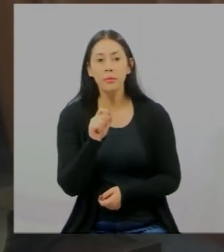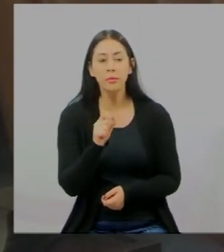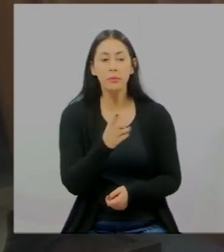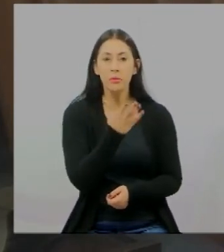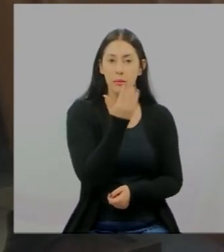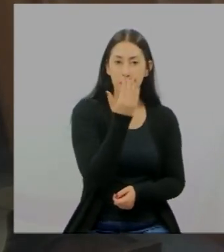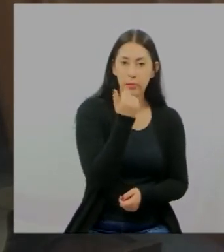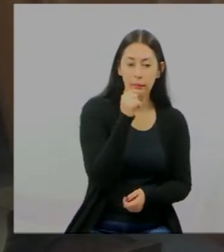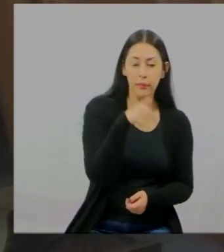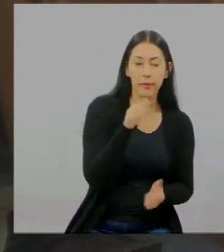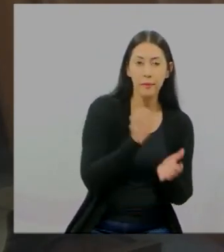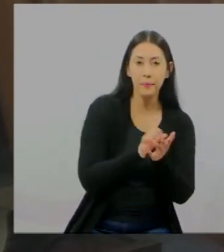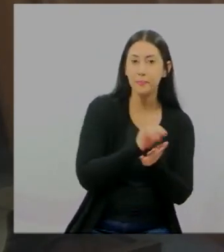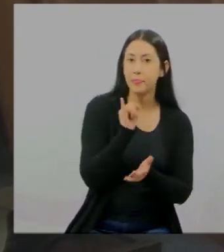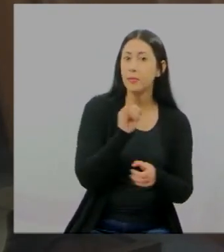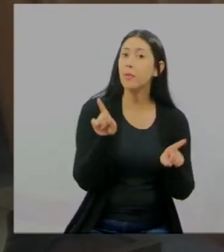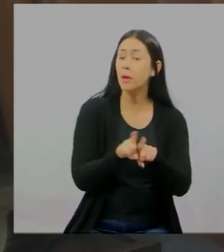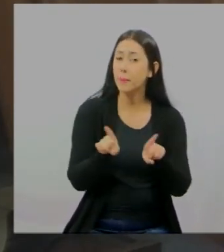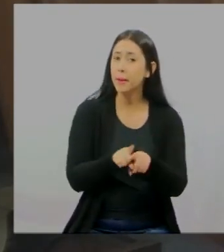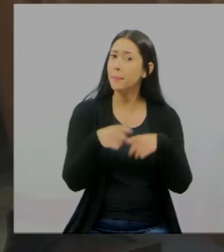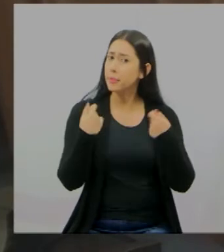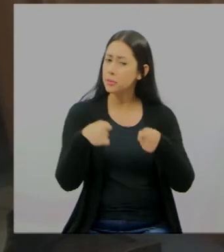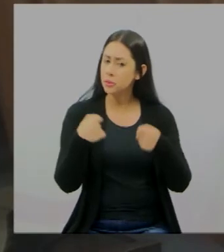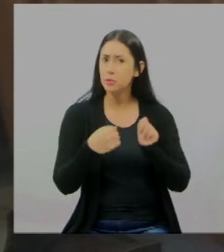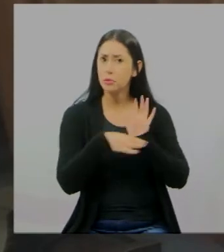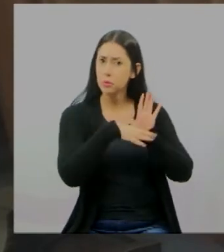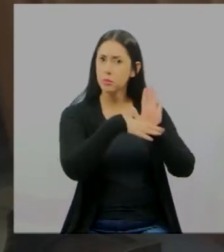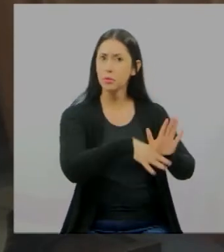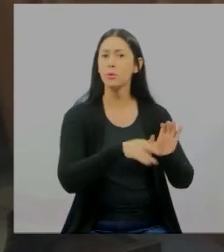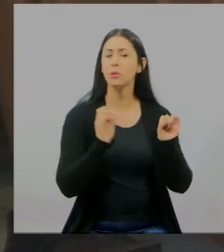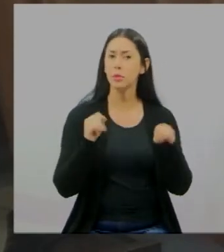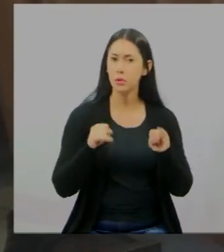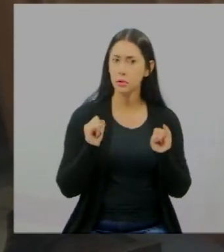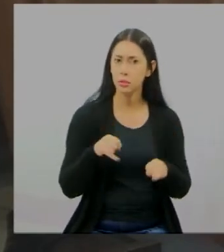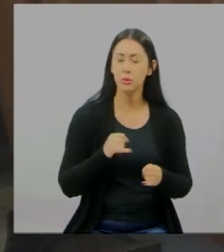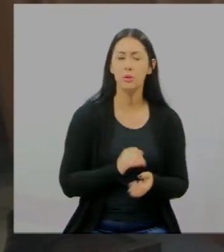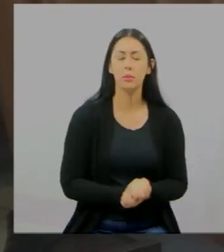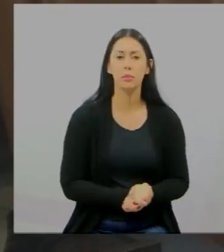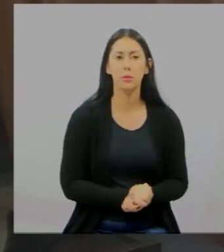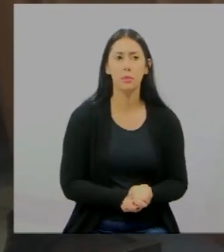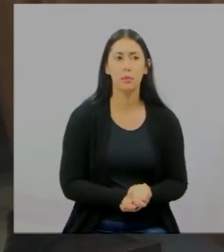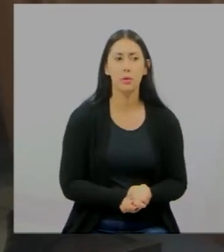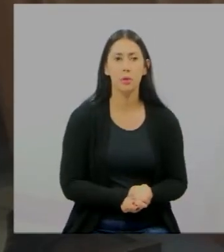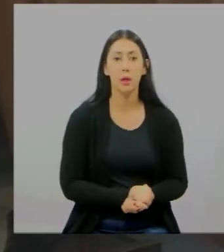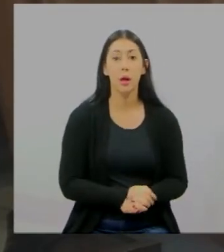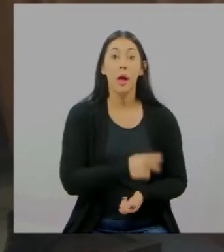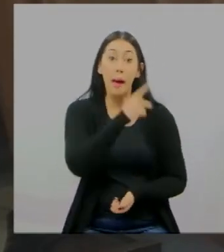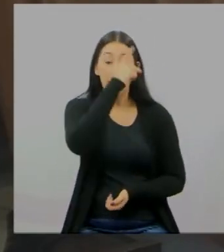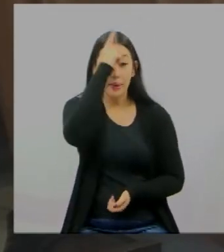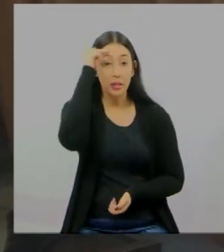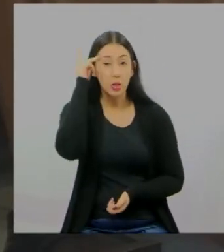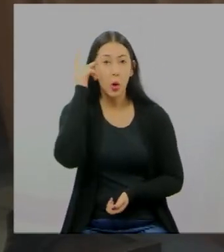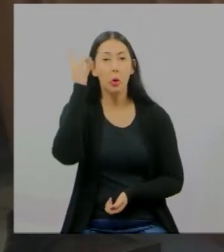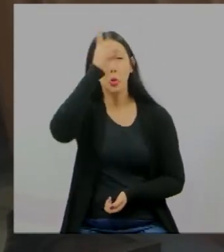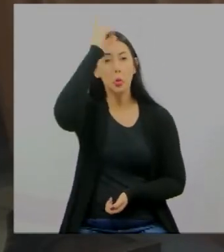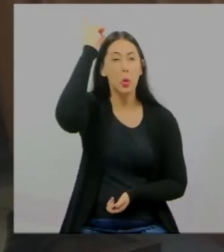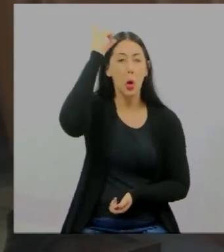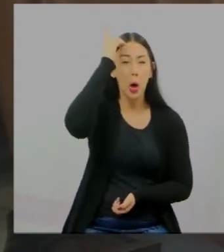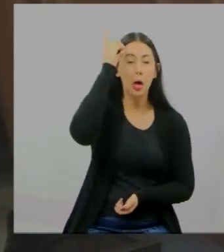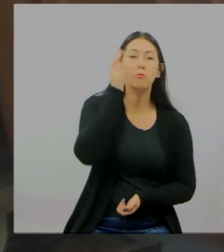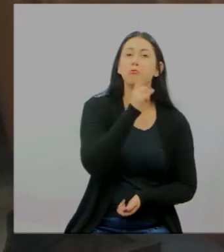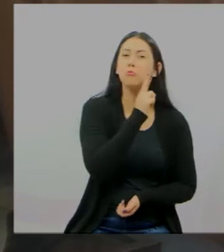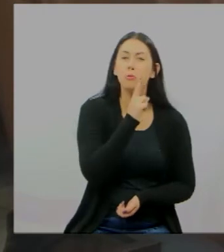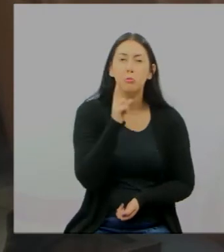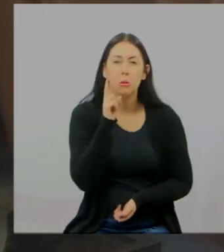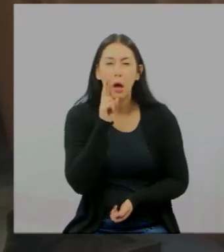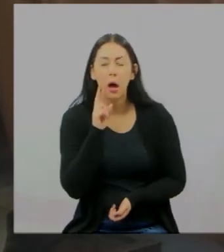se veja também, se invista, direcione esse auxílio emergencial para os donos de bares, restaurantes e